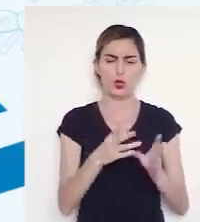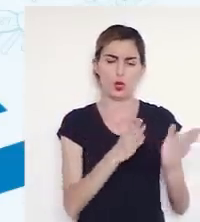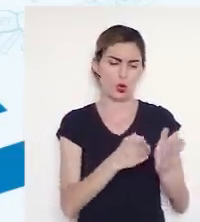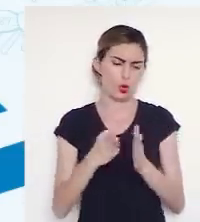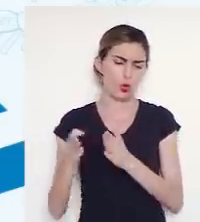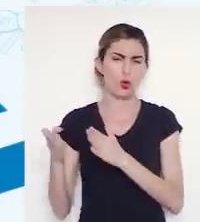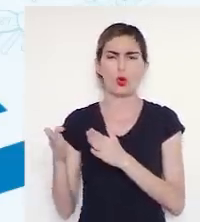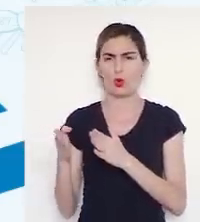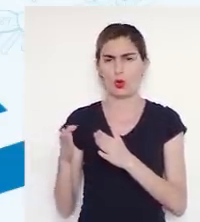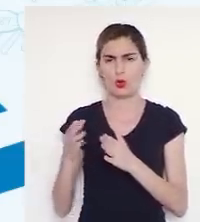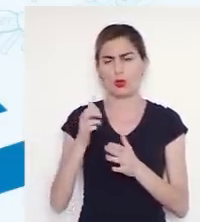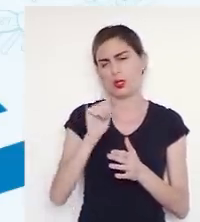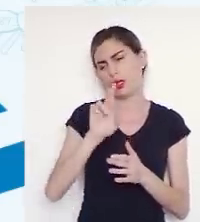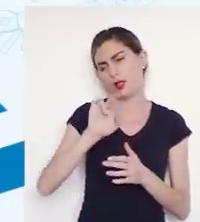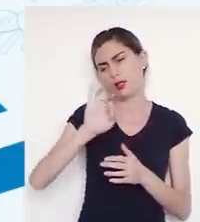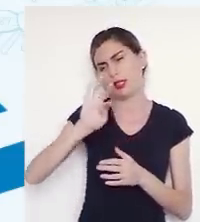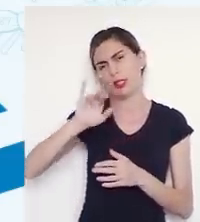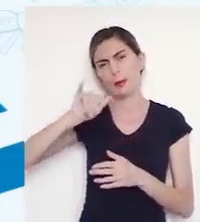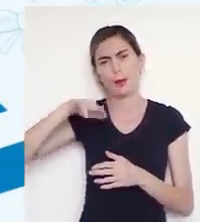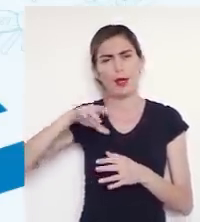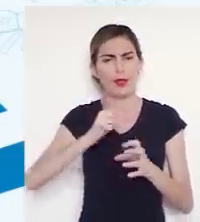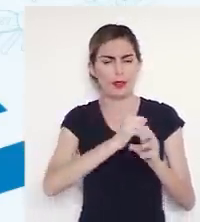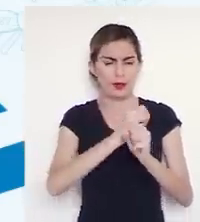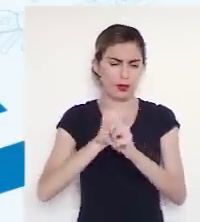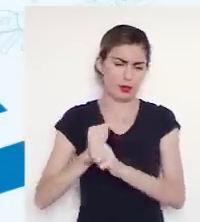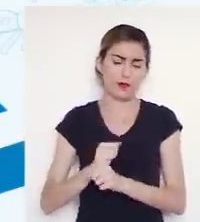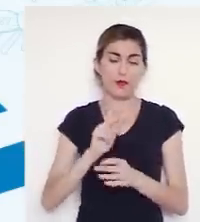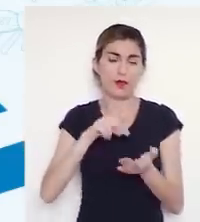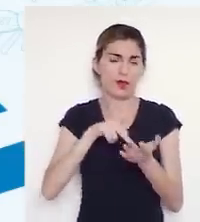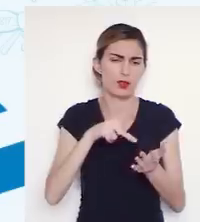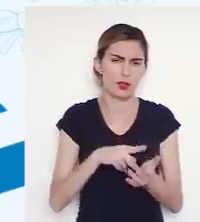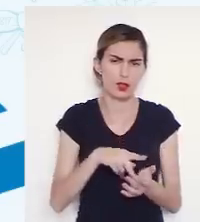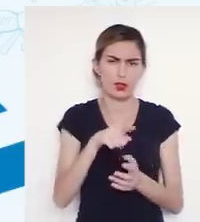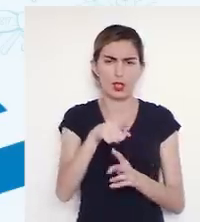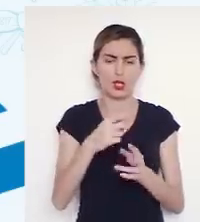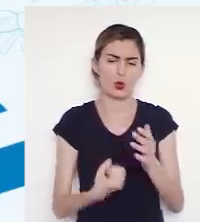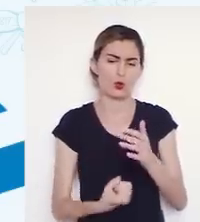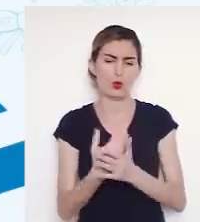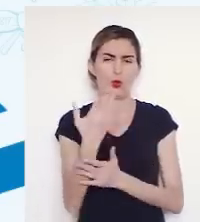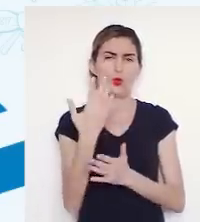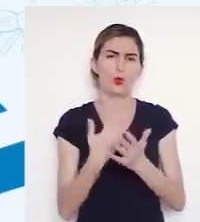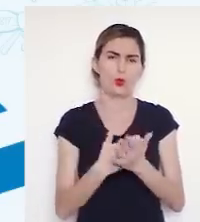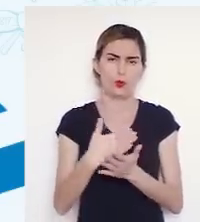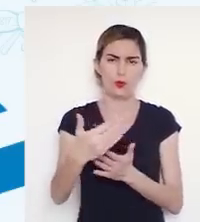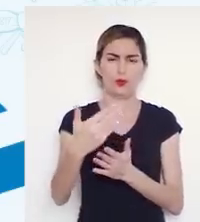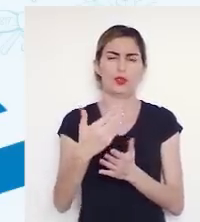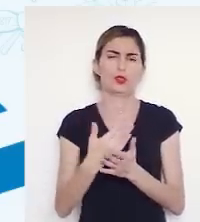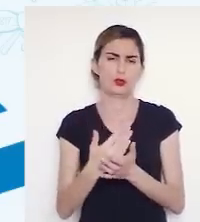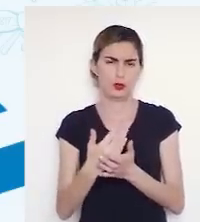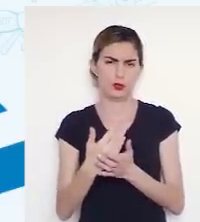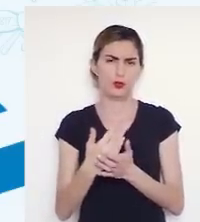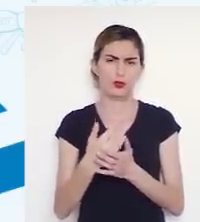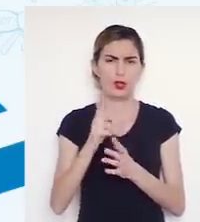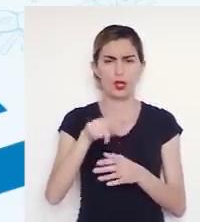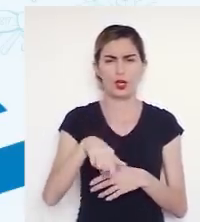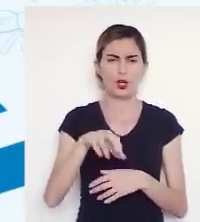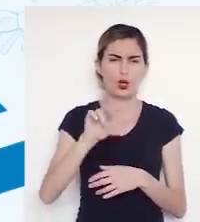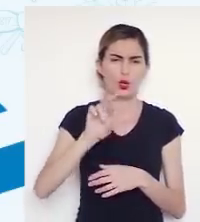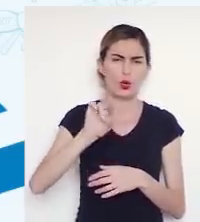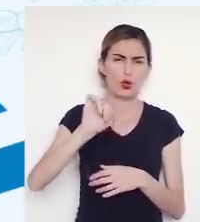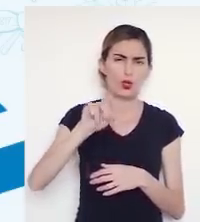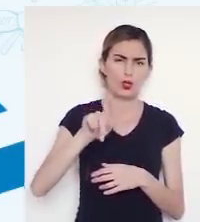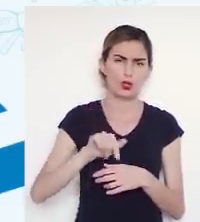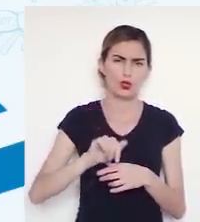ordem aritmética, a sua origem. Na verdade, a origem dos números irracionais é de